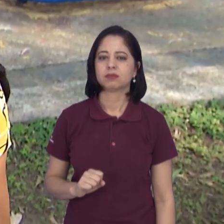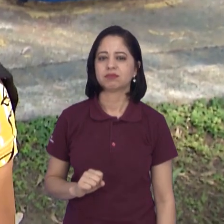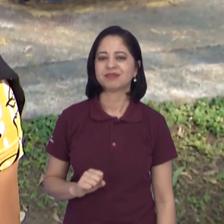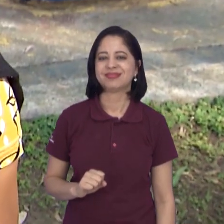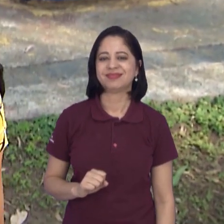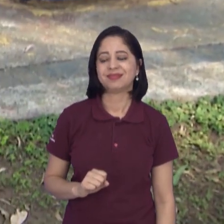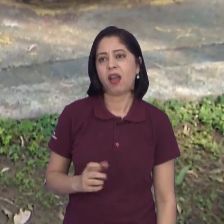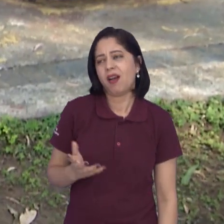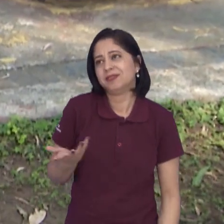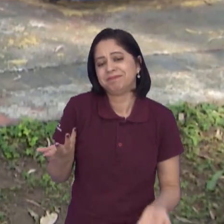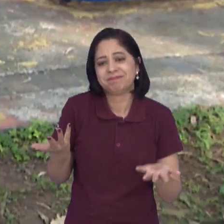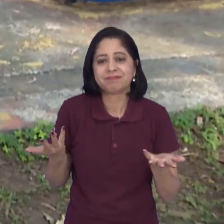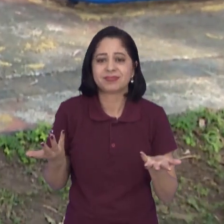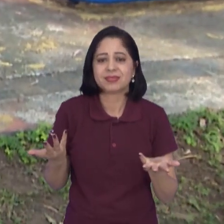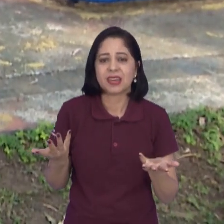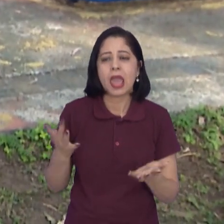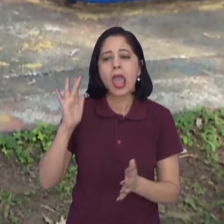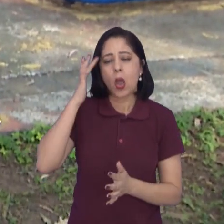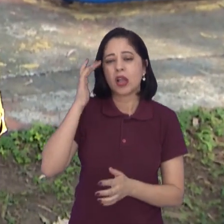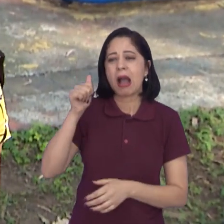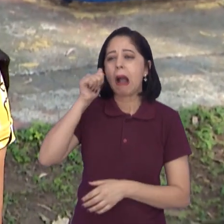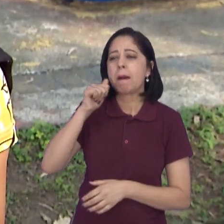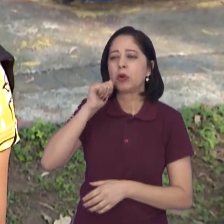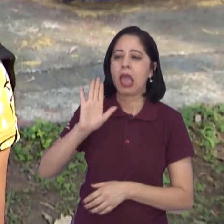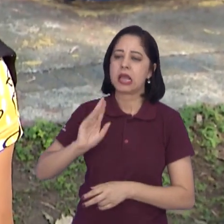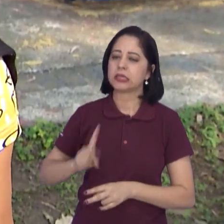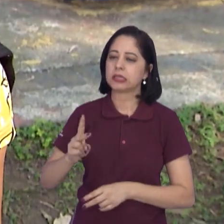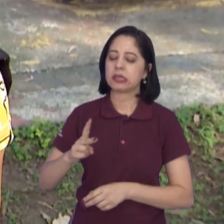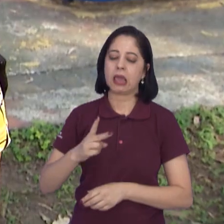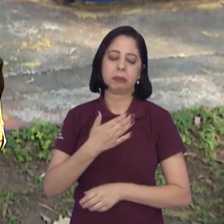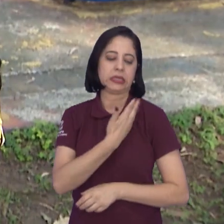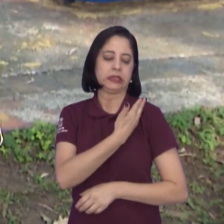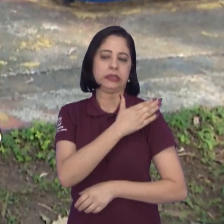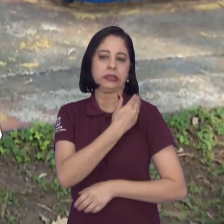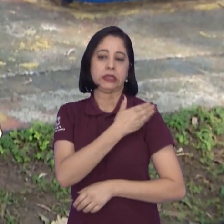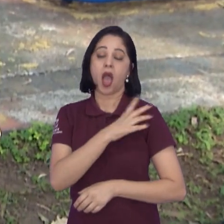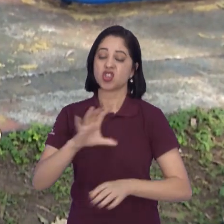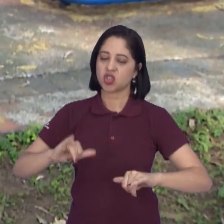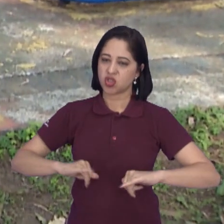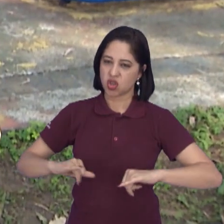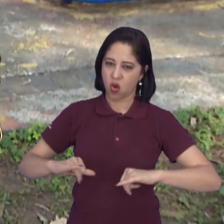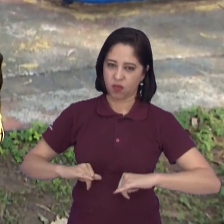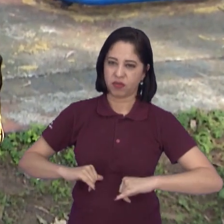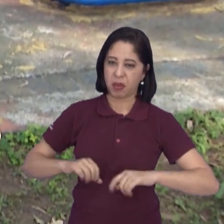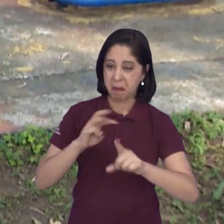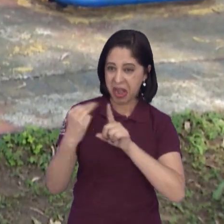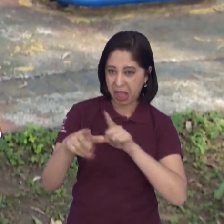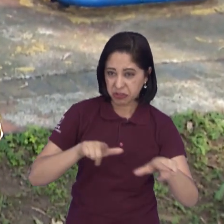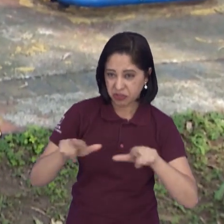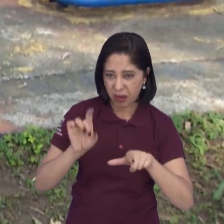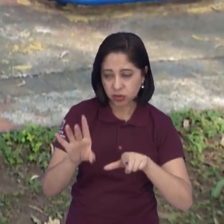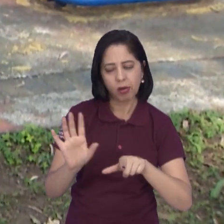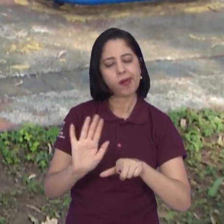Ai, eu acho que a mulher sempre foi discriminada, né? Não é só no mercado de trabalho. Mas o que a